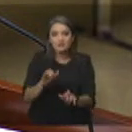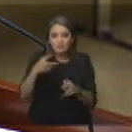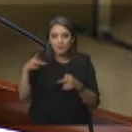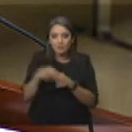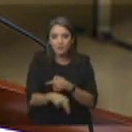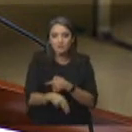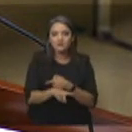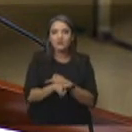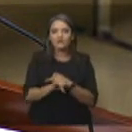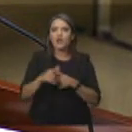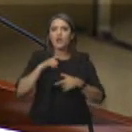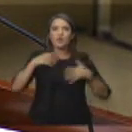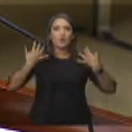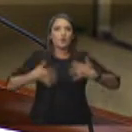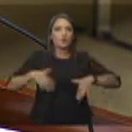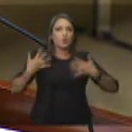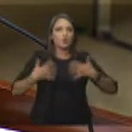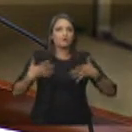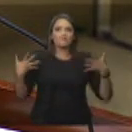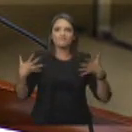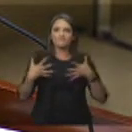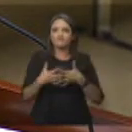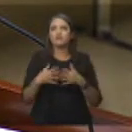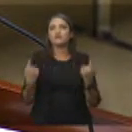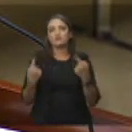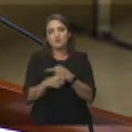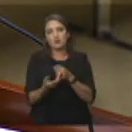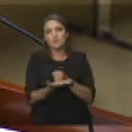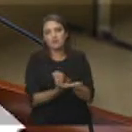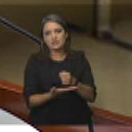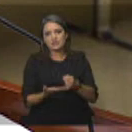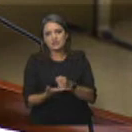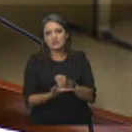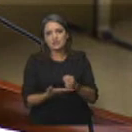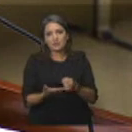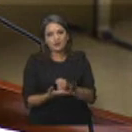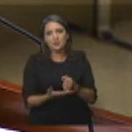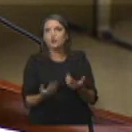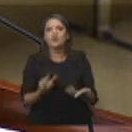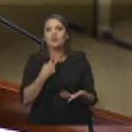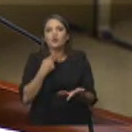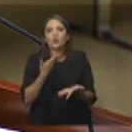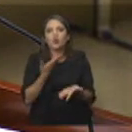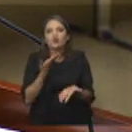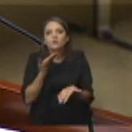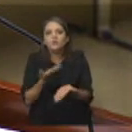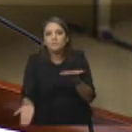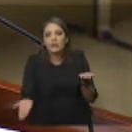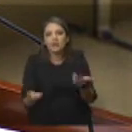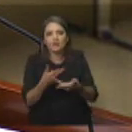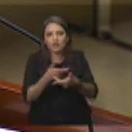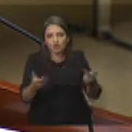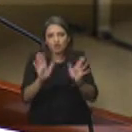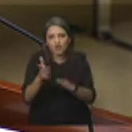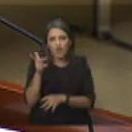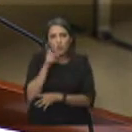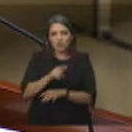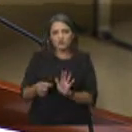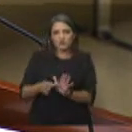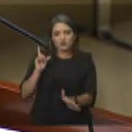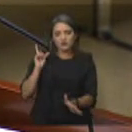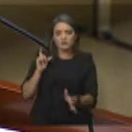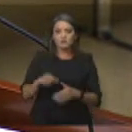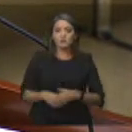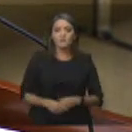sentir, em vulneração ao princípio do não retrocesso. Digo isso, excelências, porque